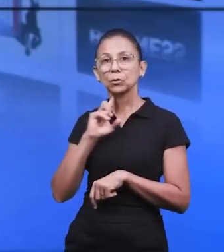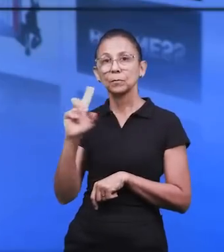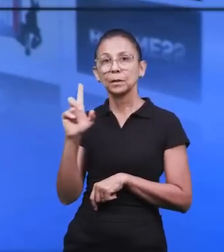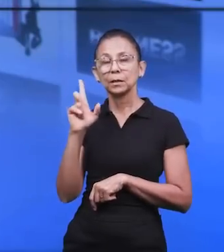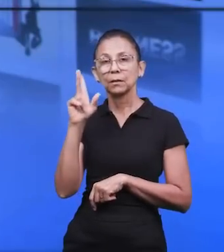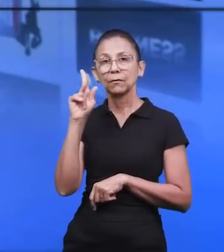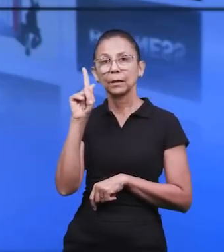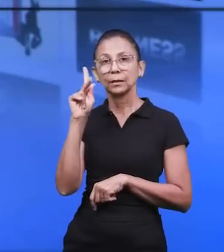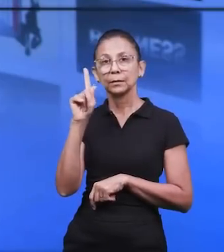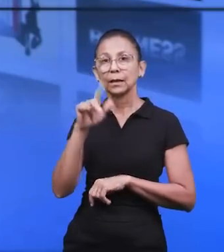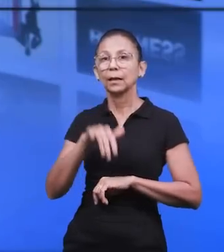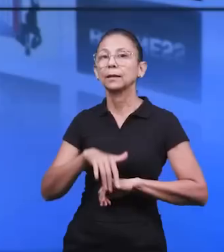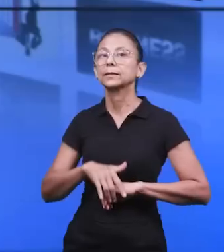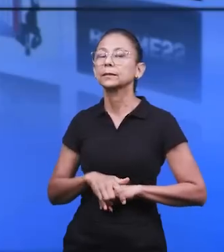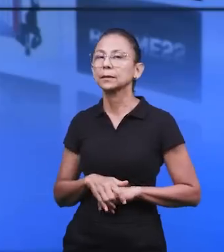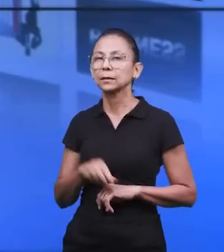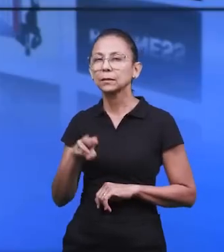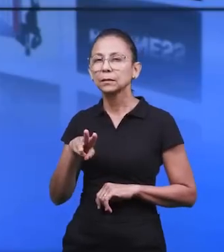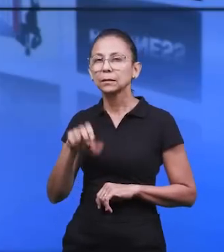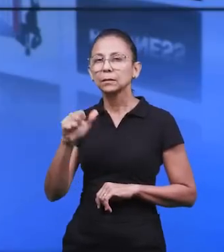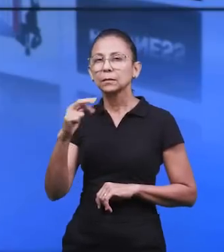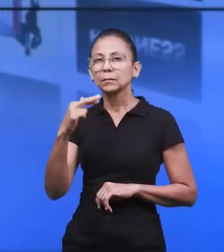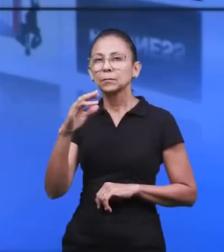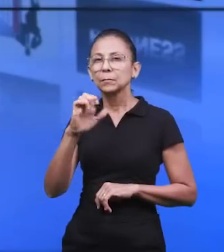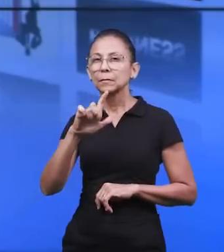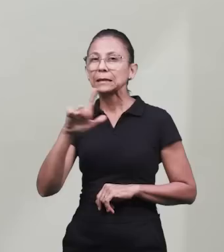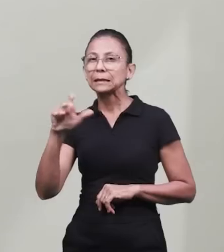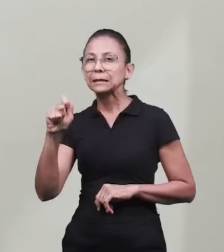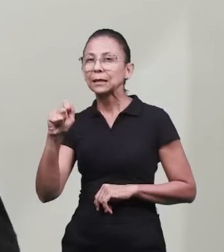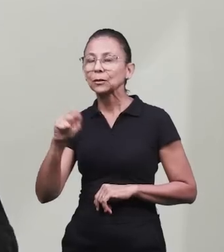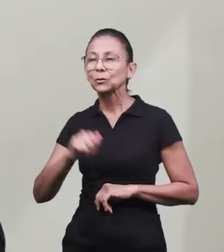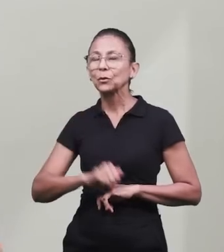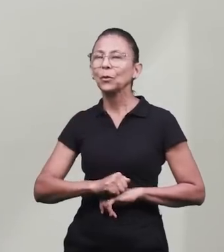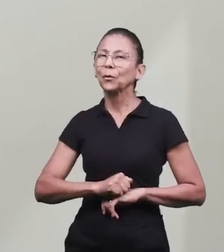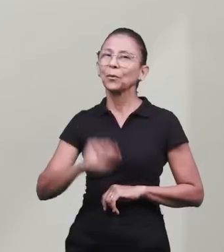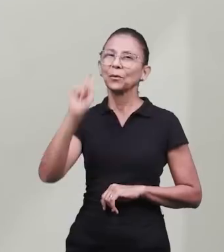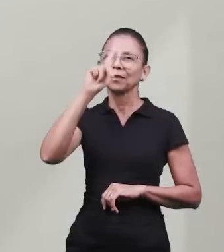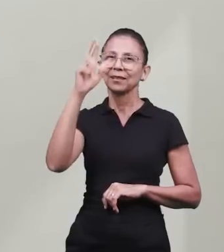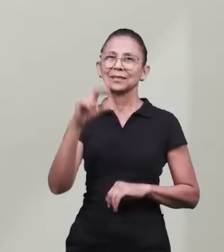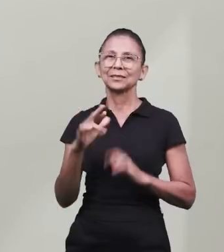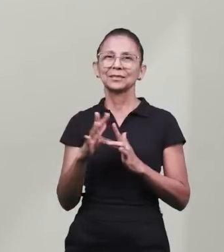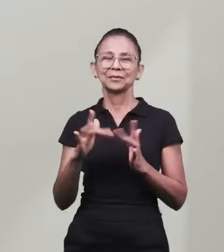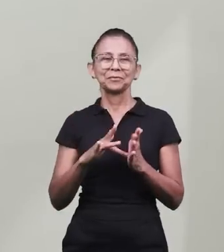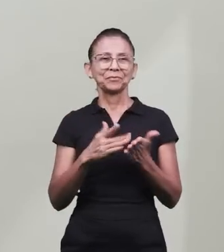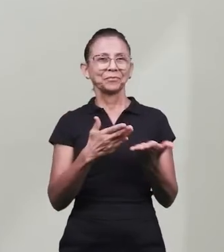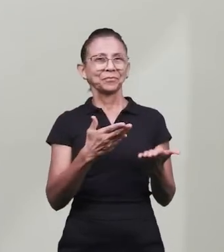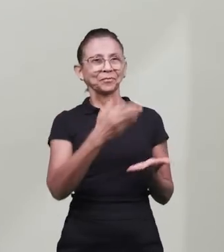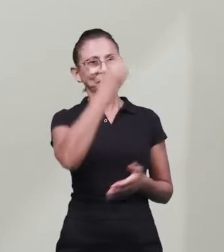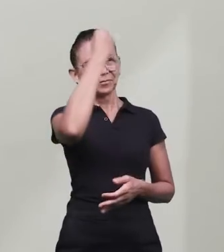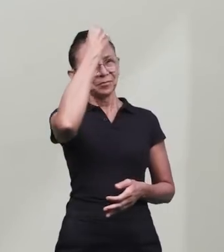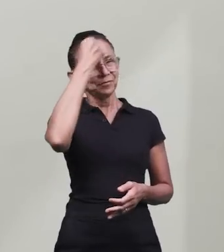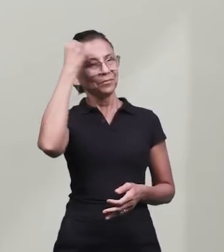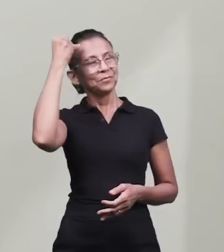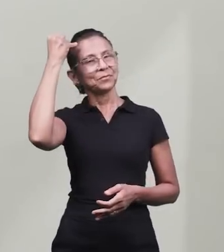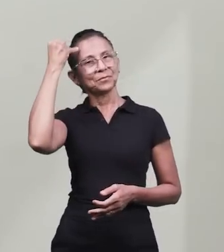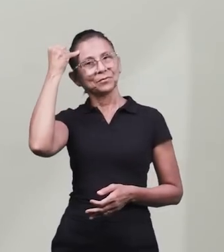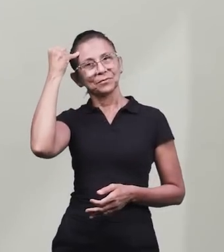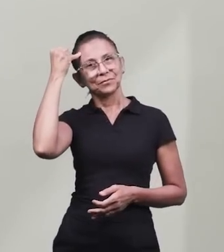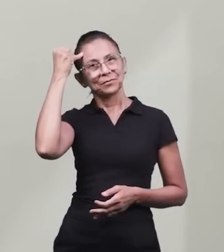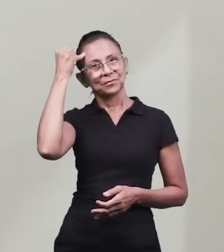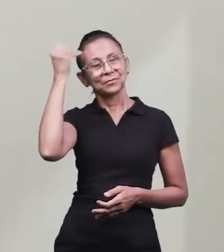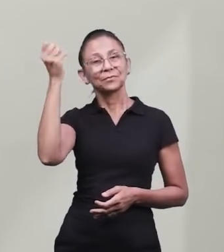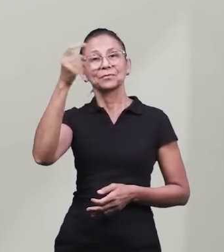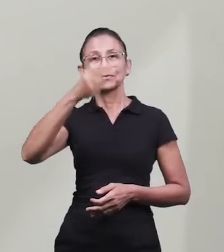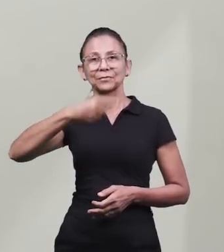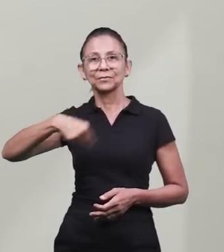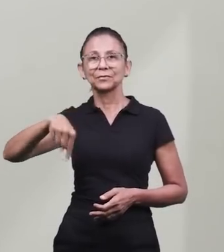irmão Marcelo Rosa traz mais informações aí da região. A paz do Senhor Jesus, irmão Jorge. A paz do Senhor